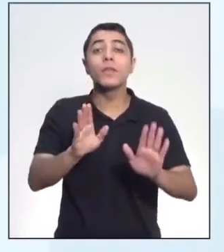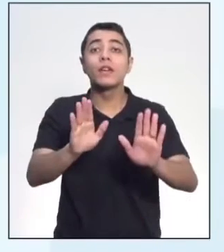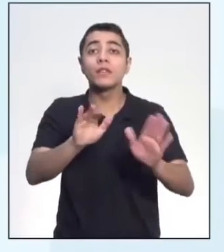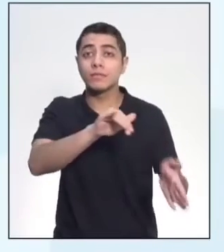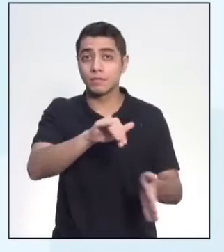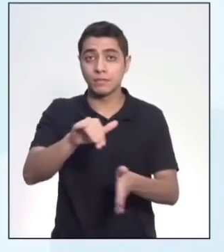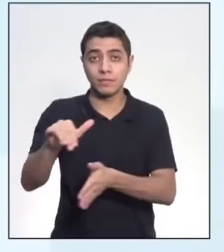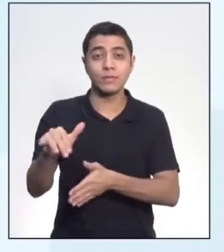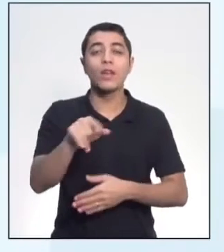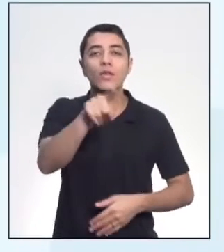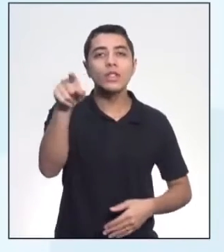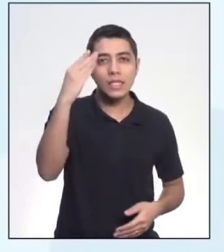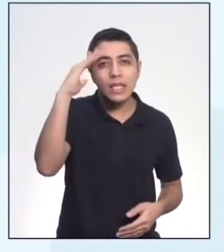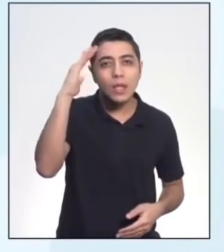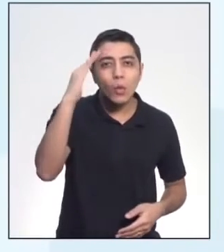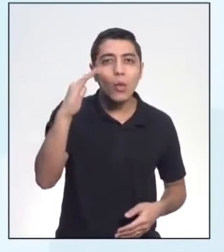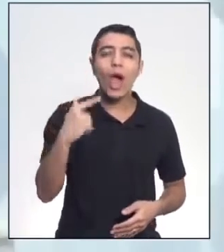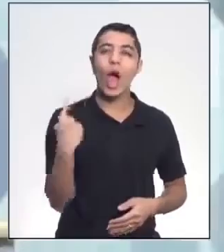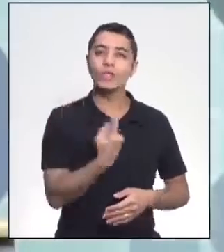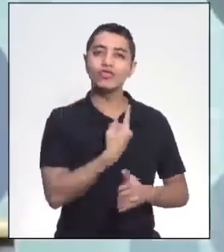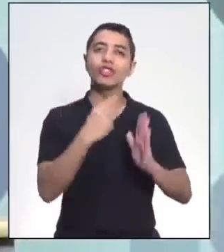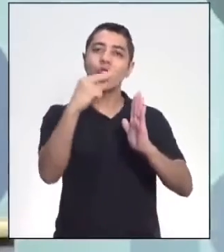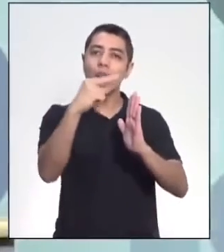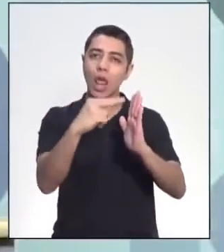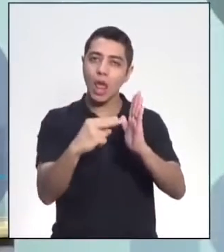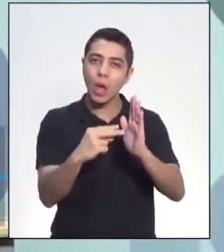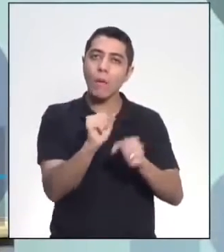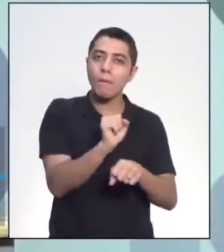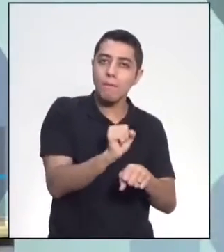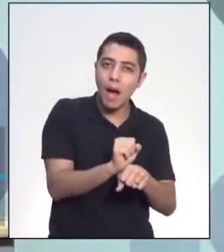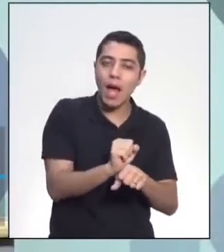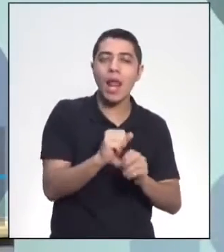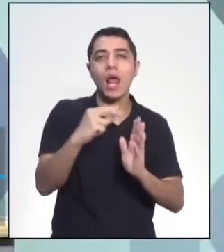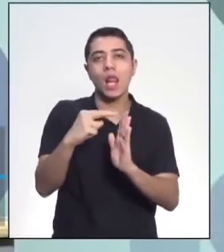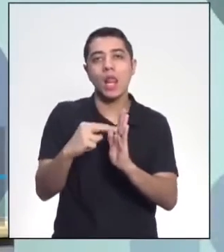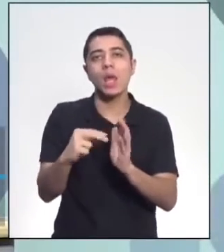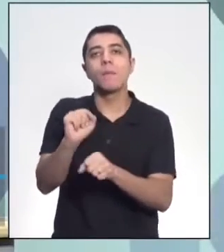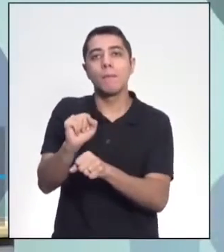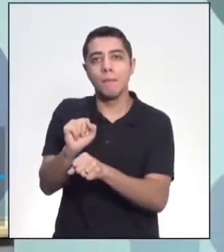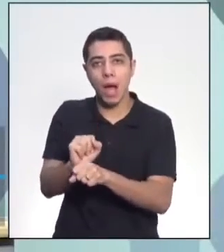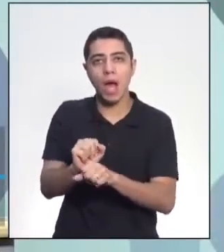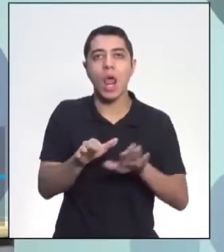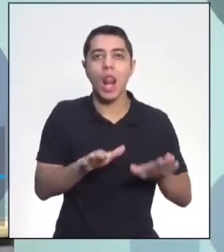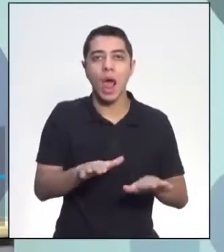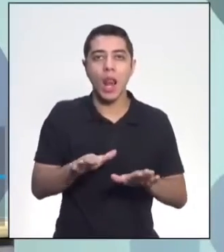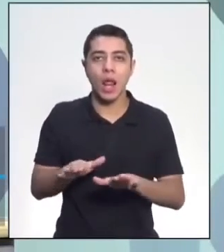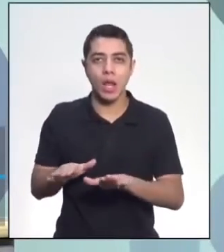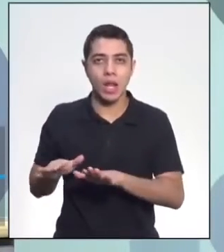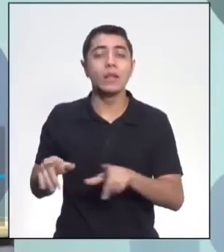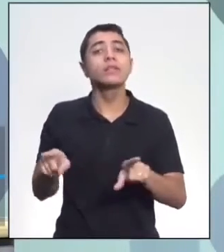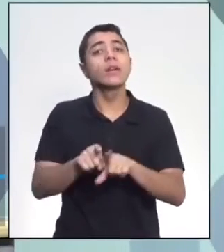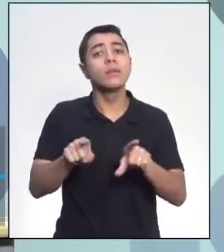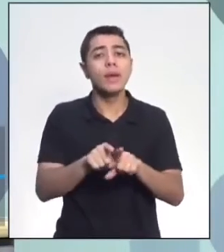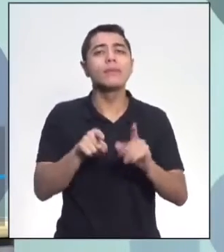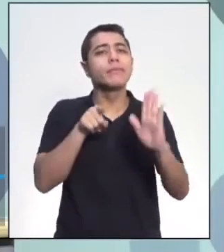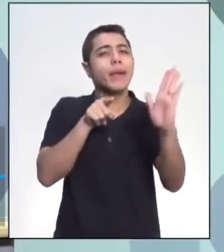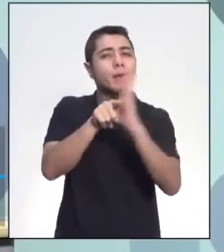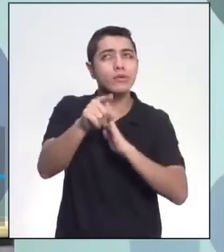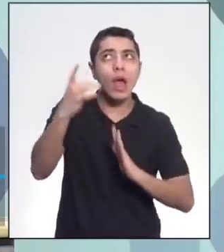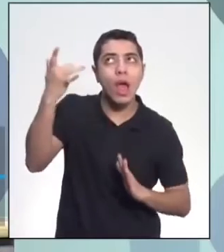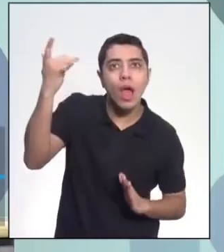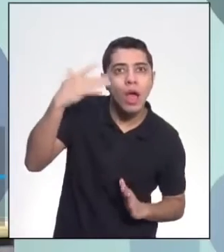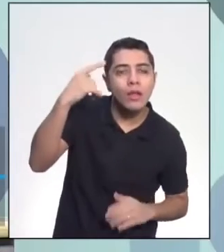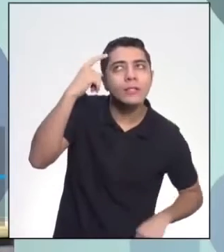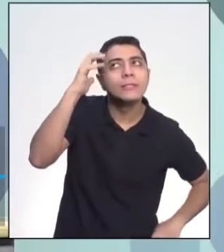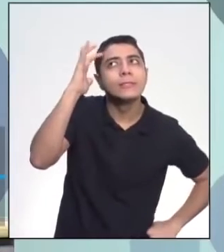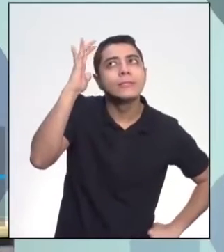pausada, a gente falou bastante sobre isso e aquela pergunta que estava na nossa cabeça, não é? O que podemos